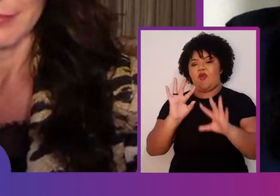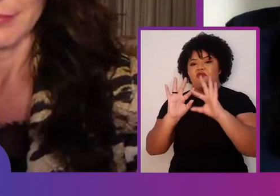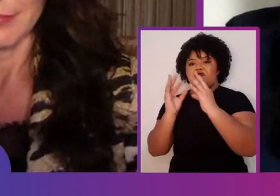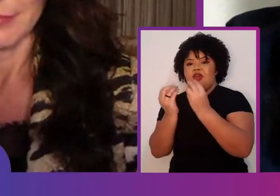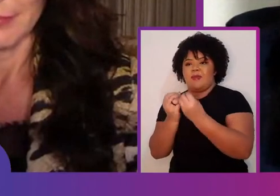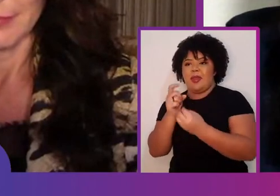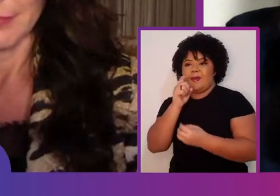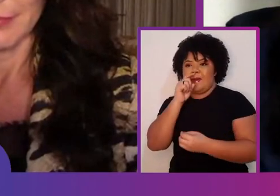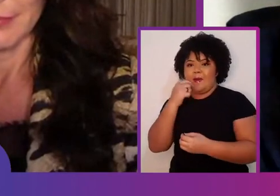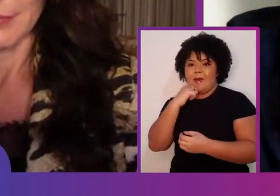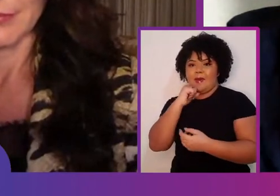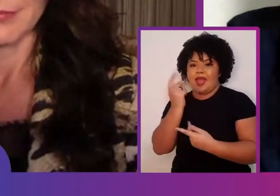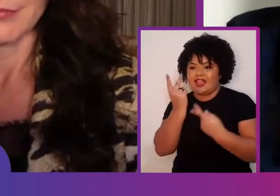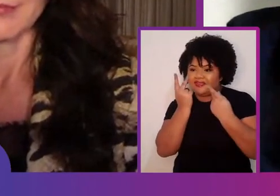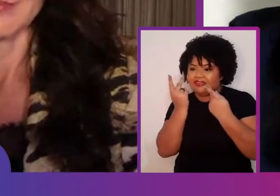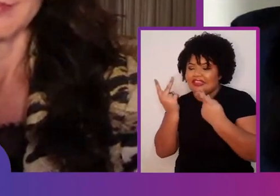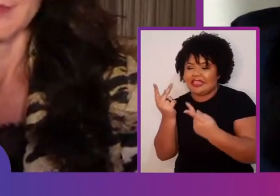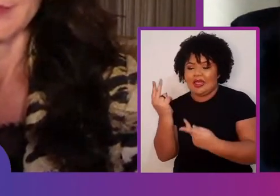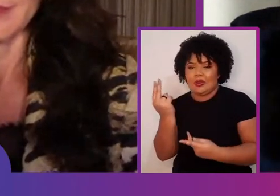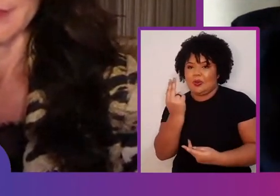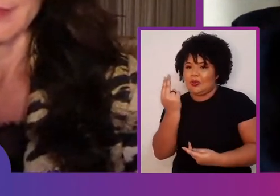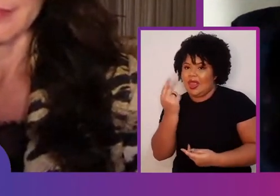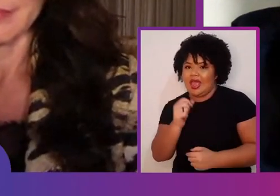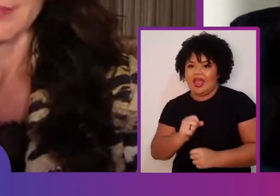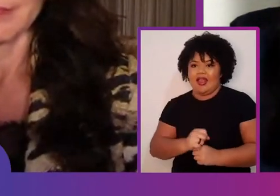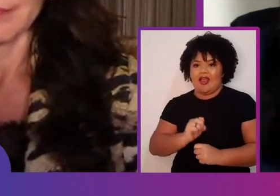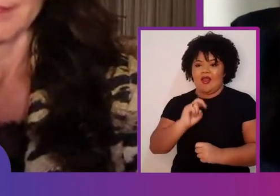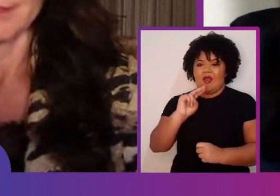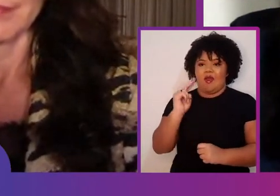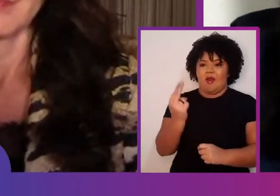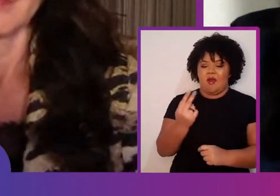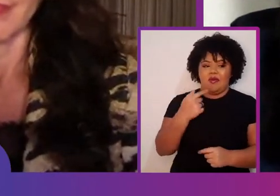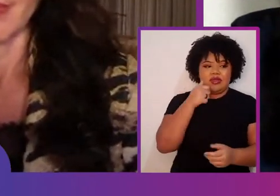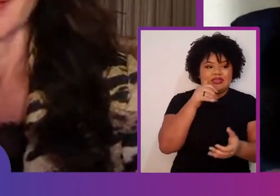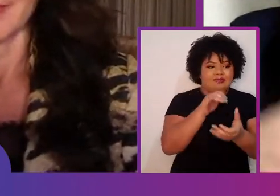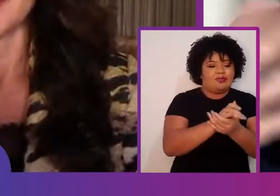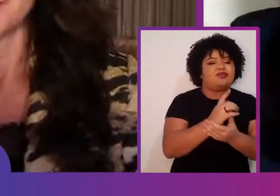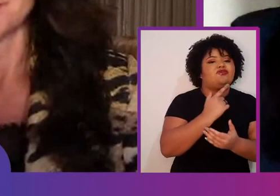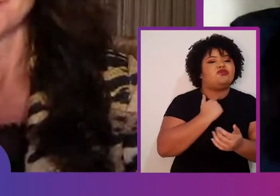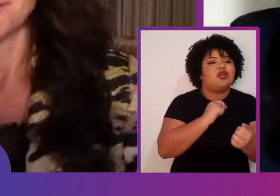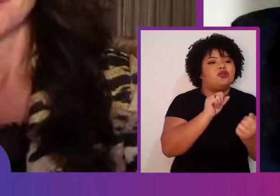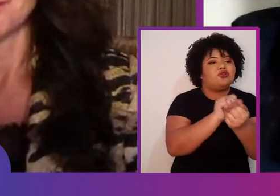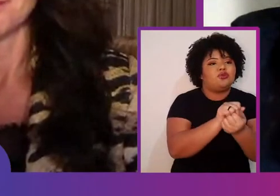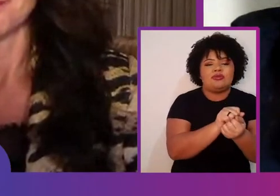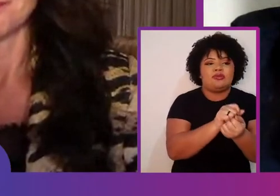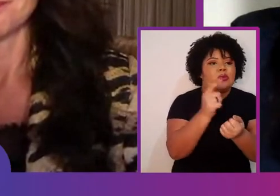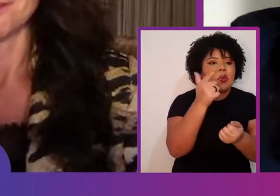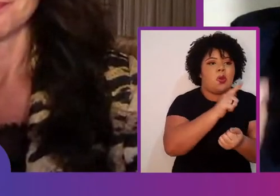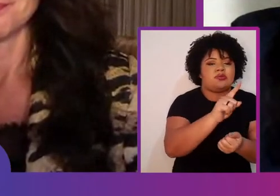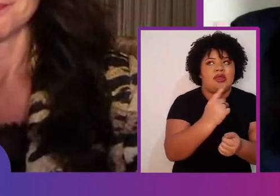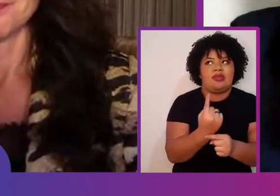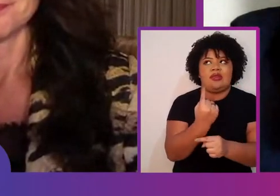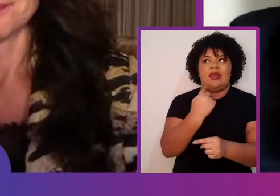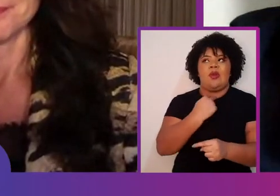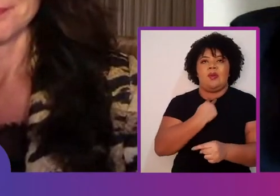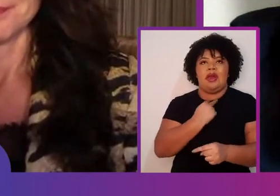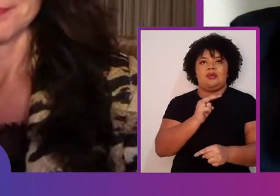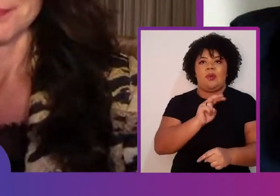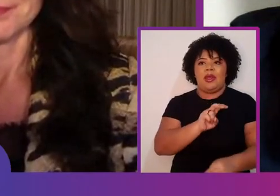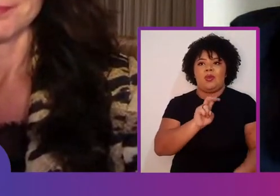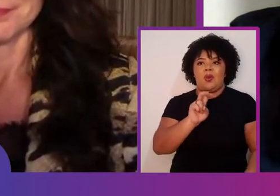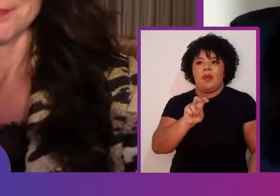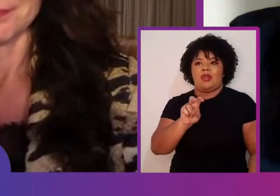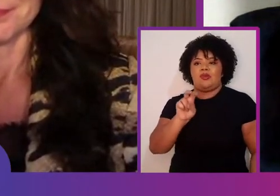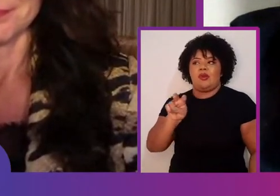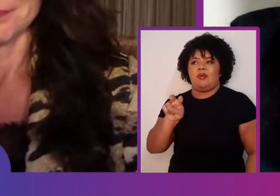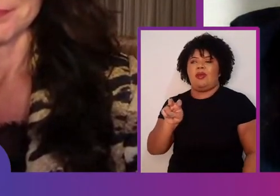situação específica, a quantidade de vezes que ele não ficou com a esposa nas datas que ele gostaria de ficar, tudo que ele teve que abrir mão da vida dele, que ele entregou